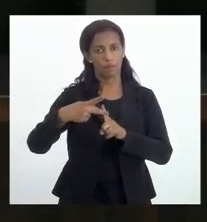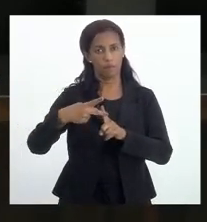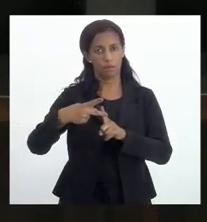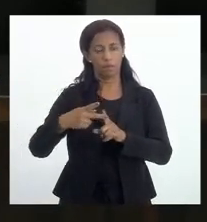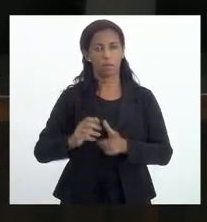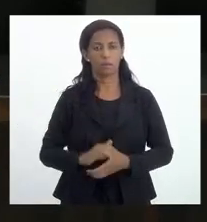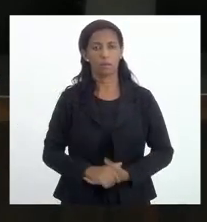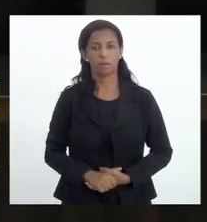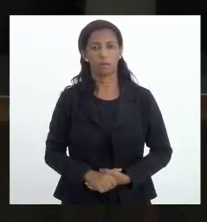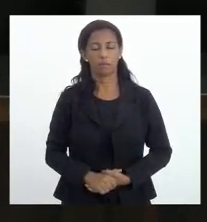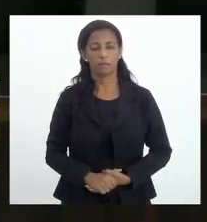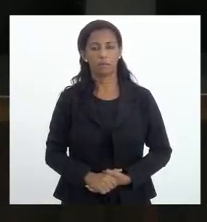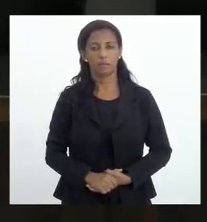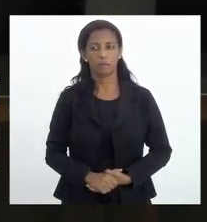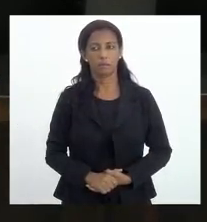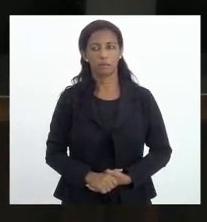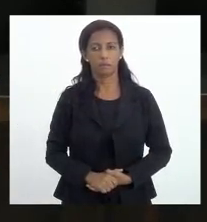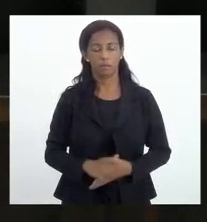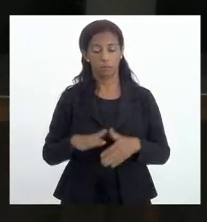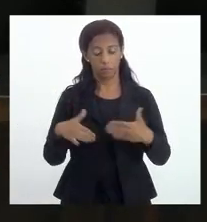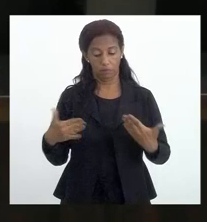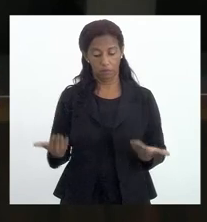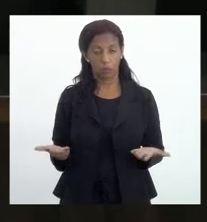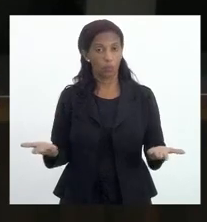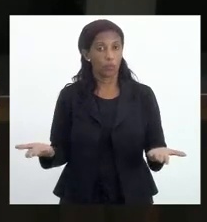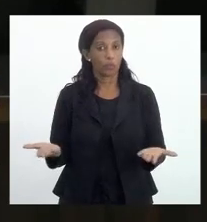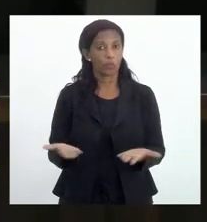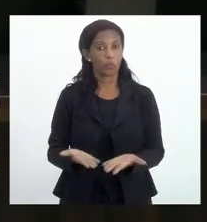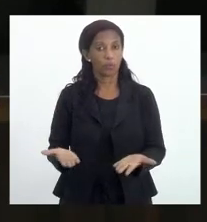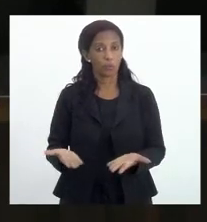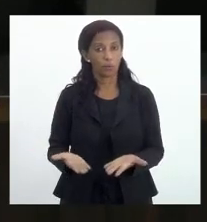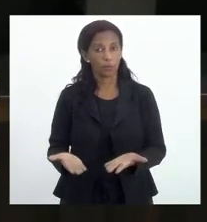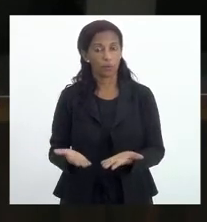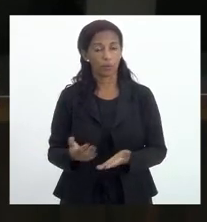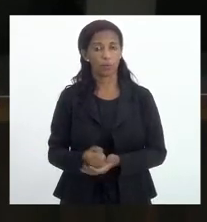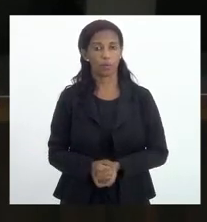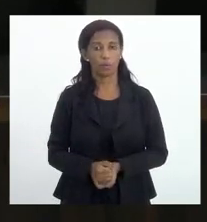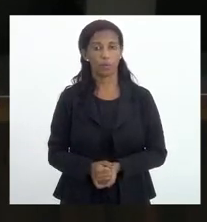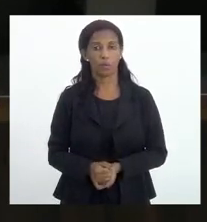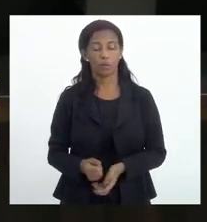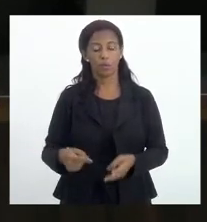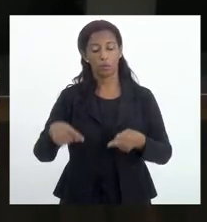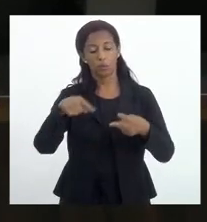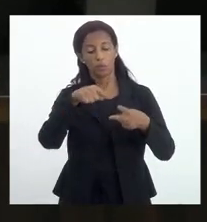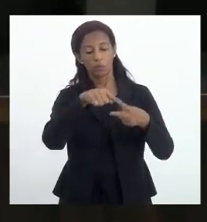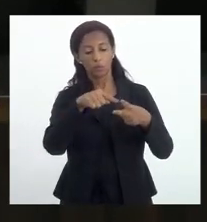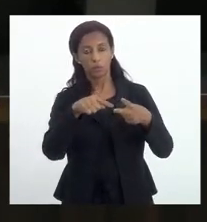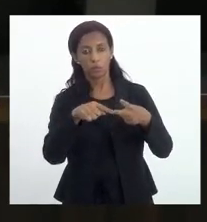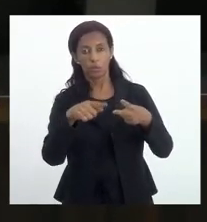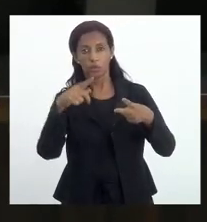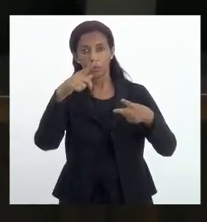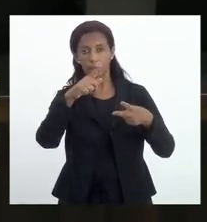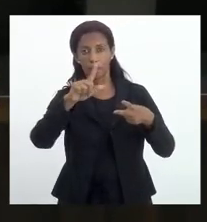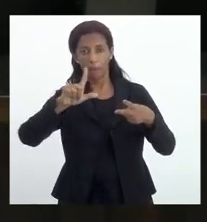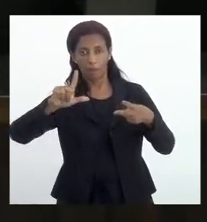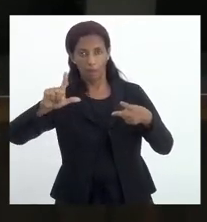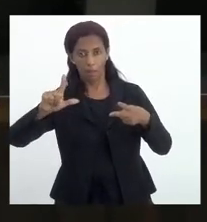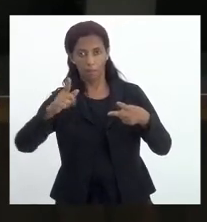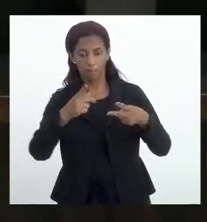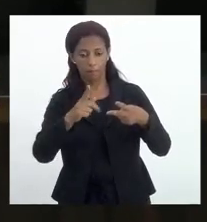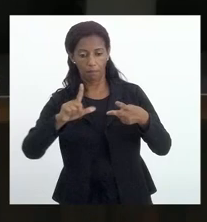previdenciária. Então, hoje, são dois PLs que estão em